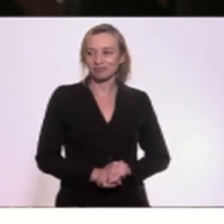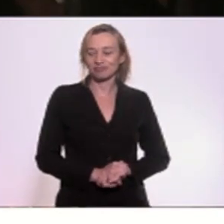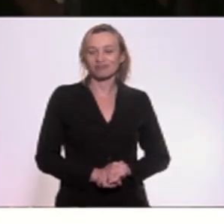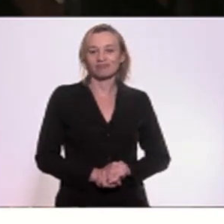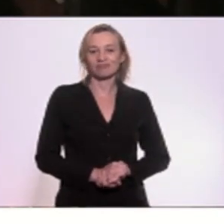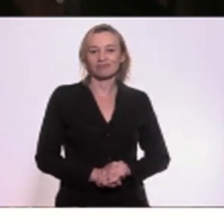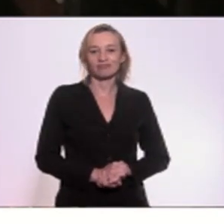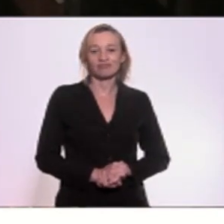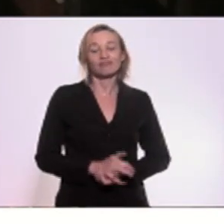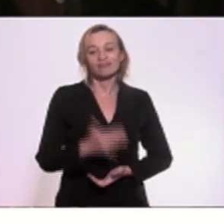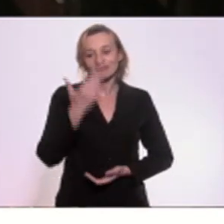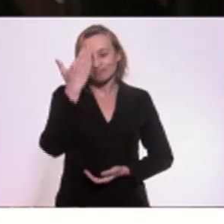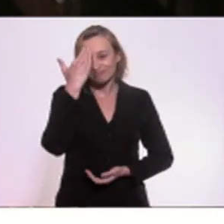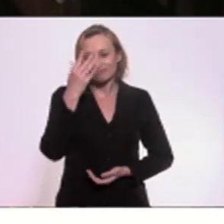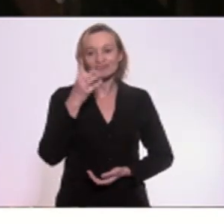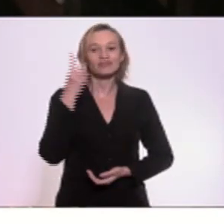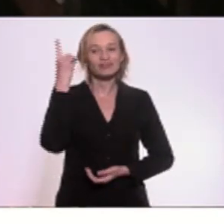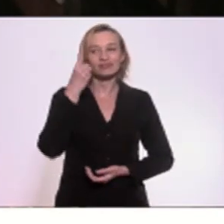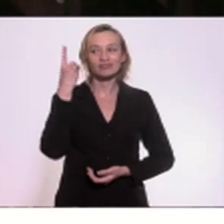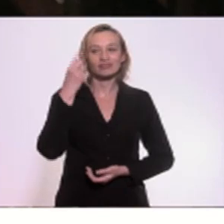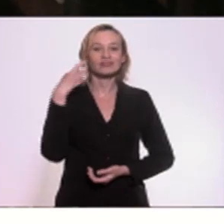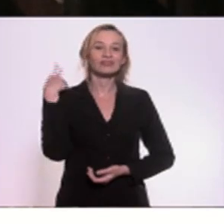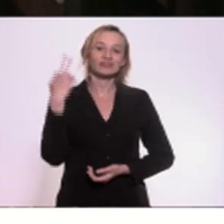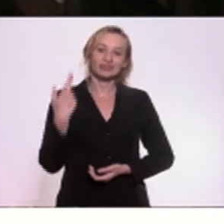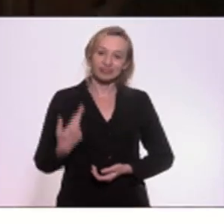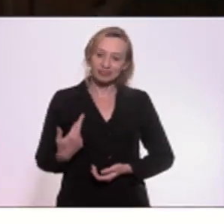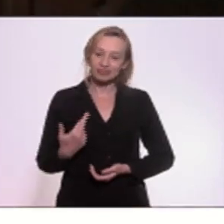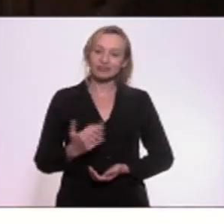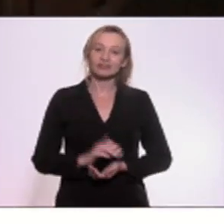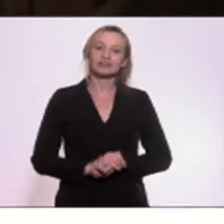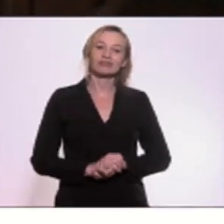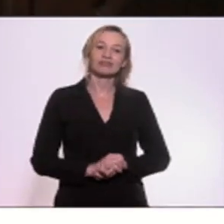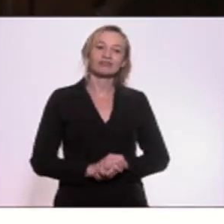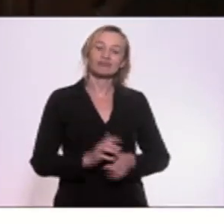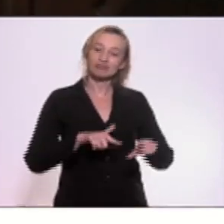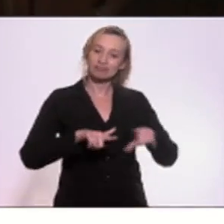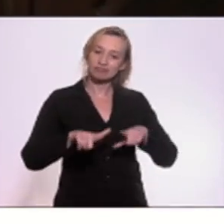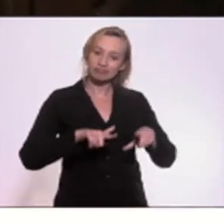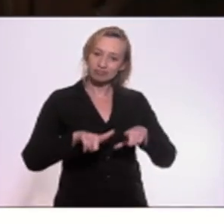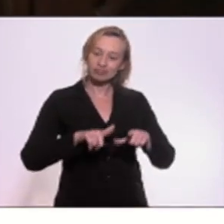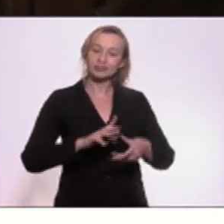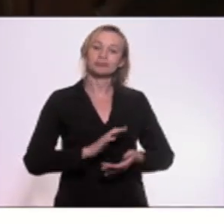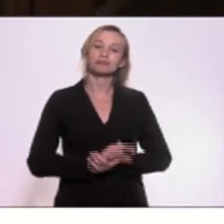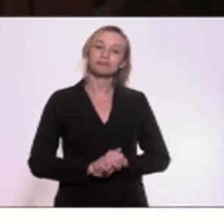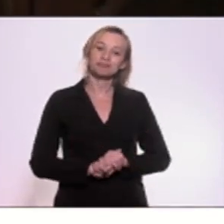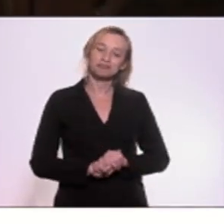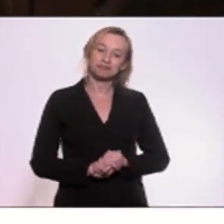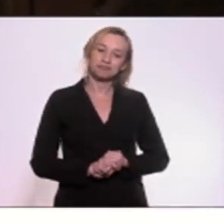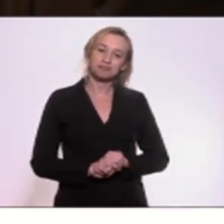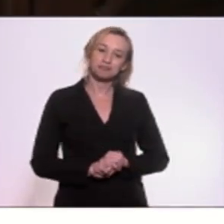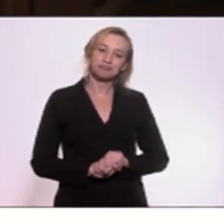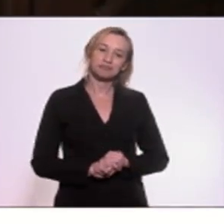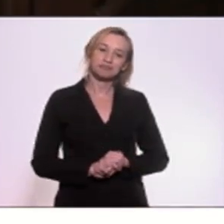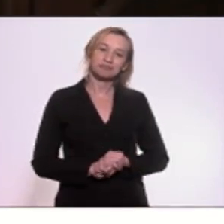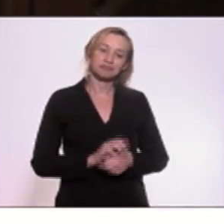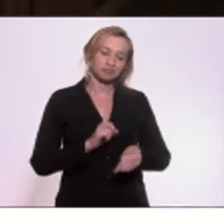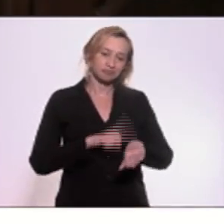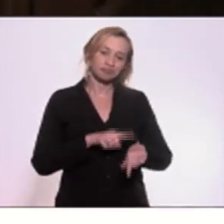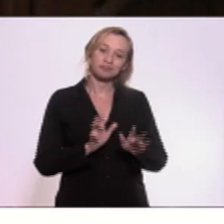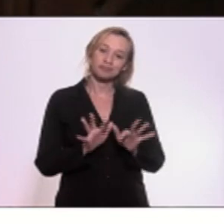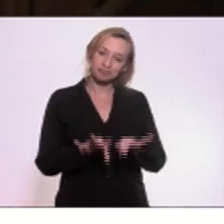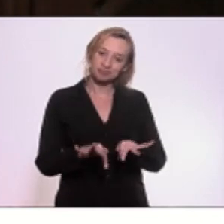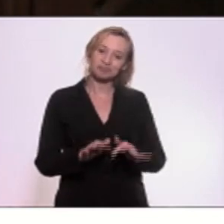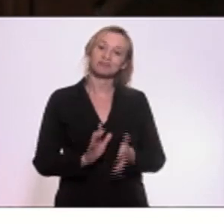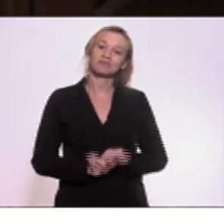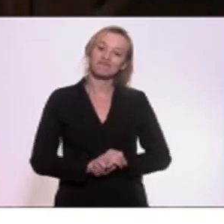Pobre deputada Renata Souza, que preside os trabalhos deste final